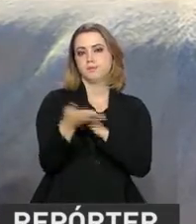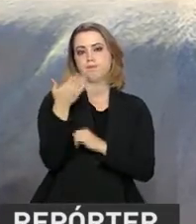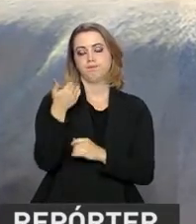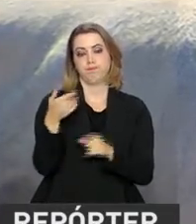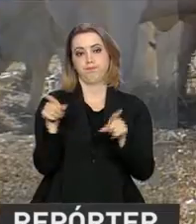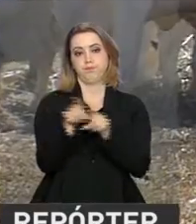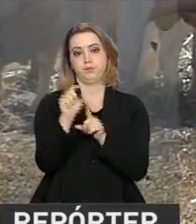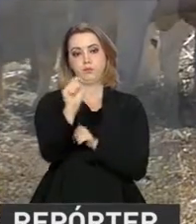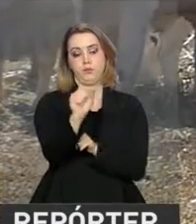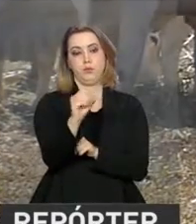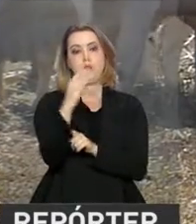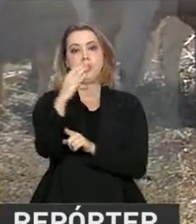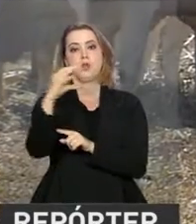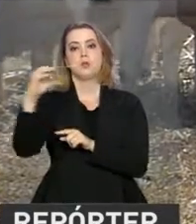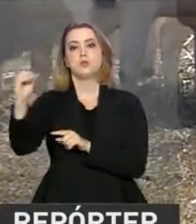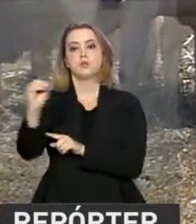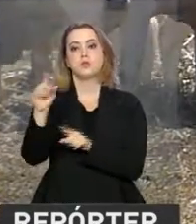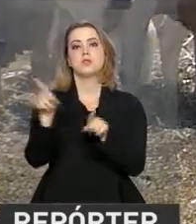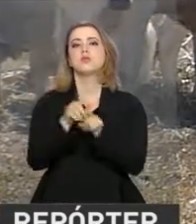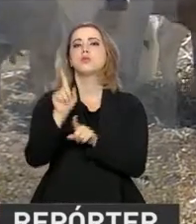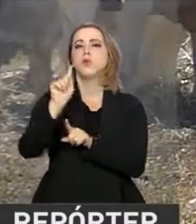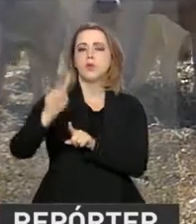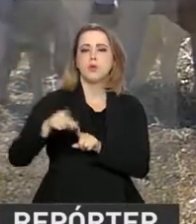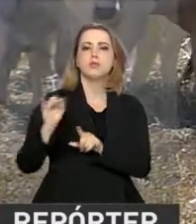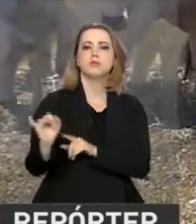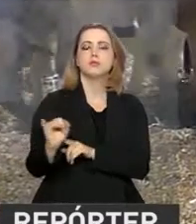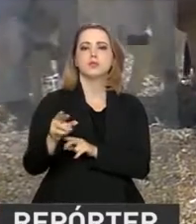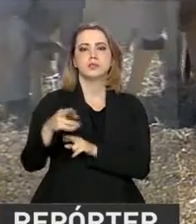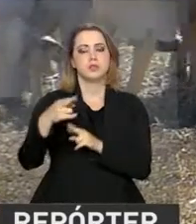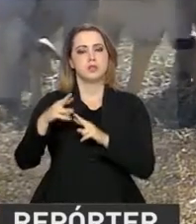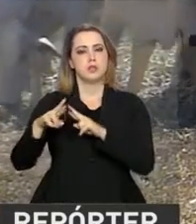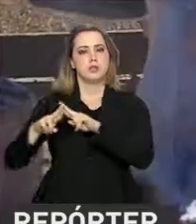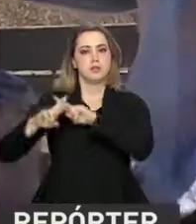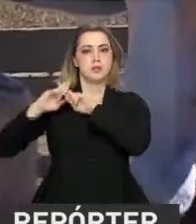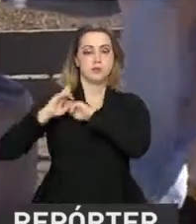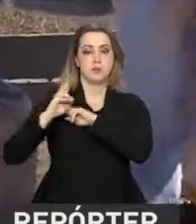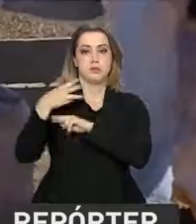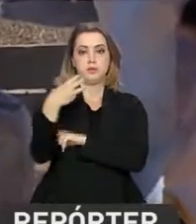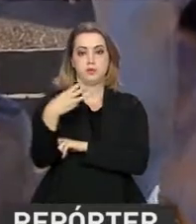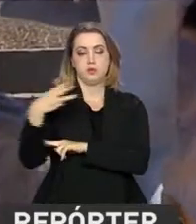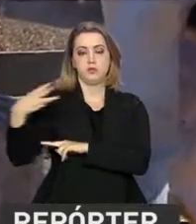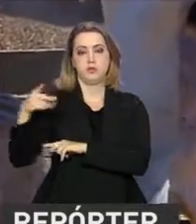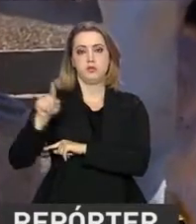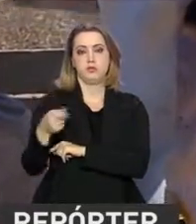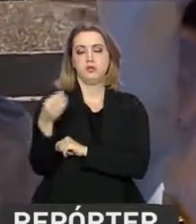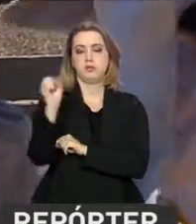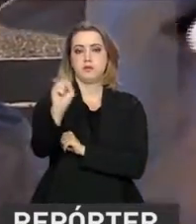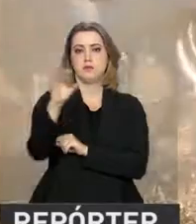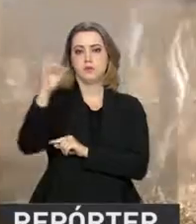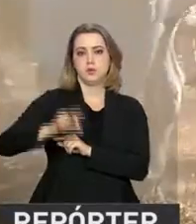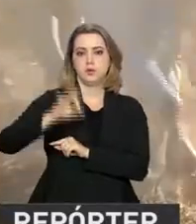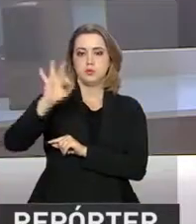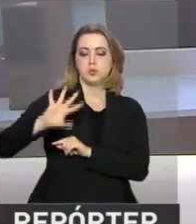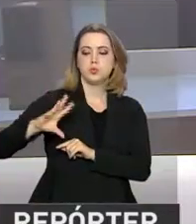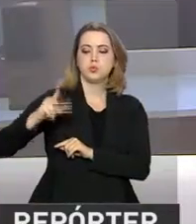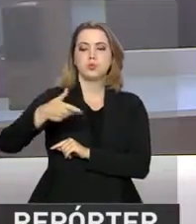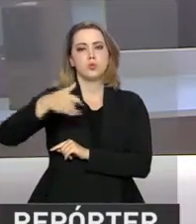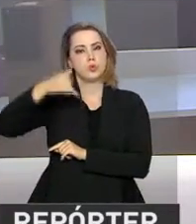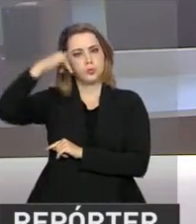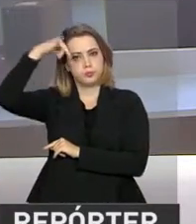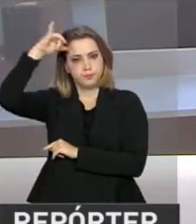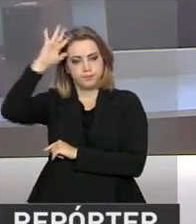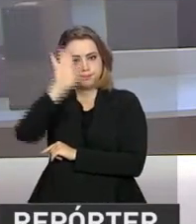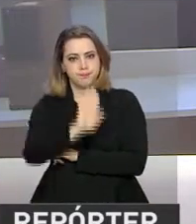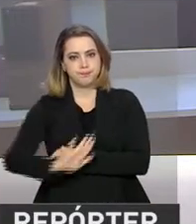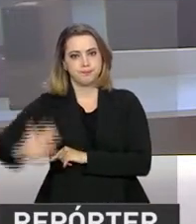a região centro oeste é a principal produtora responsável por 33,8 por cento do gado nacional record